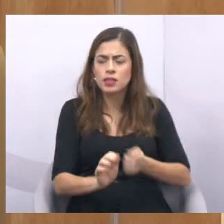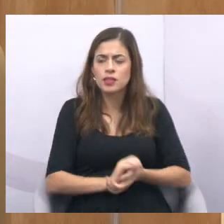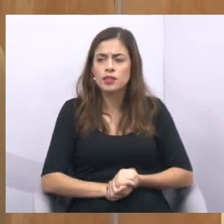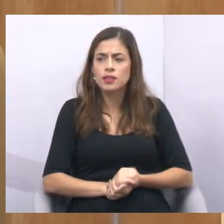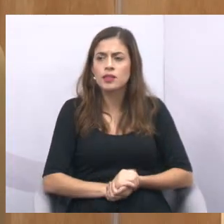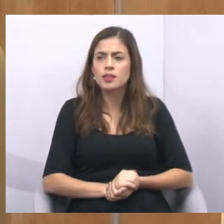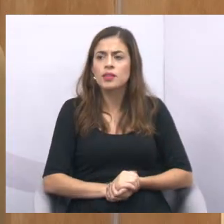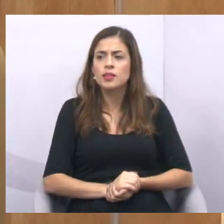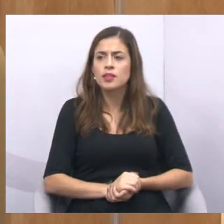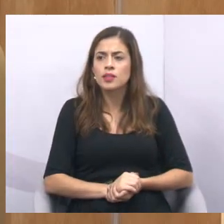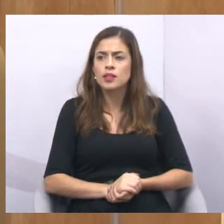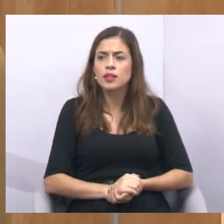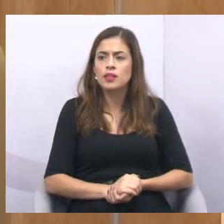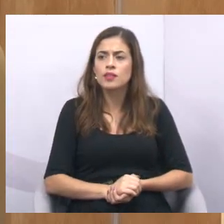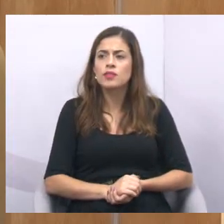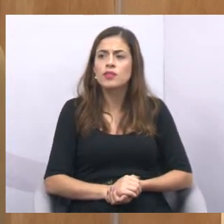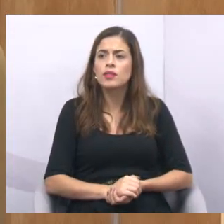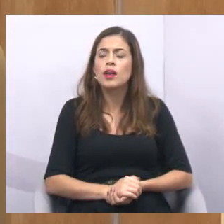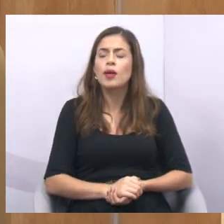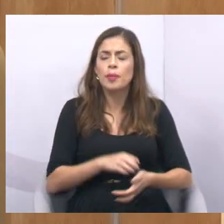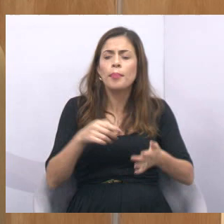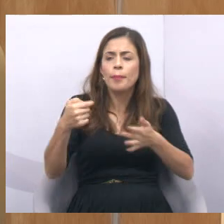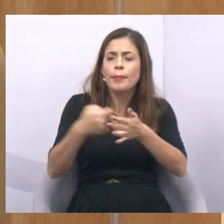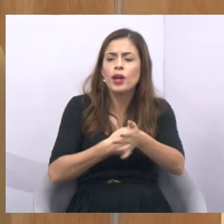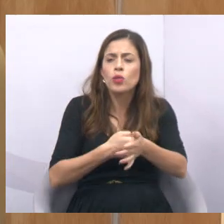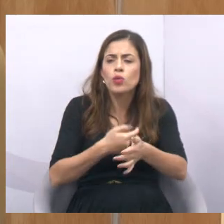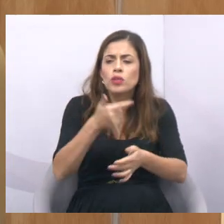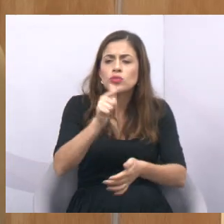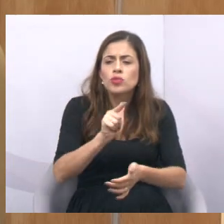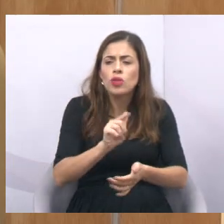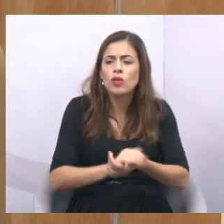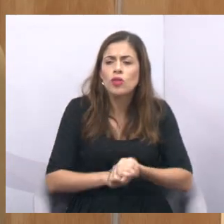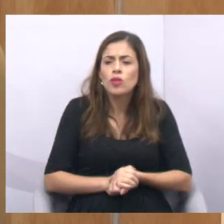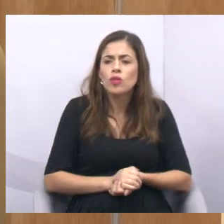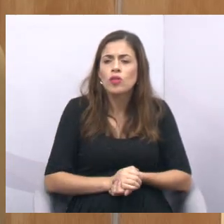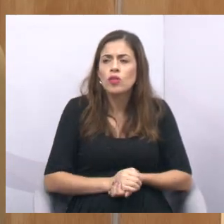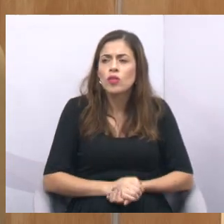Sul-Americano com o título, você chega para mim e fala, quem é? Aí eu digo para você quem é.